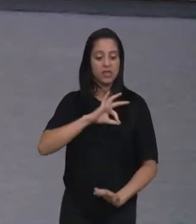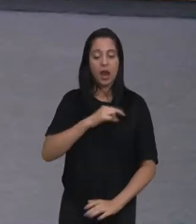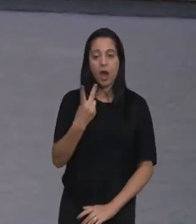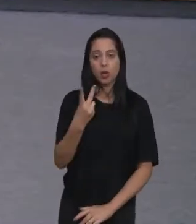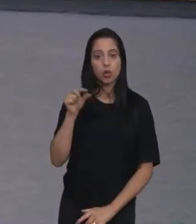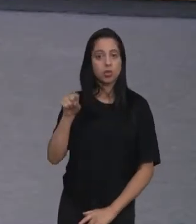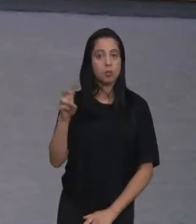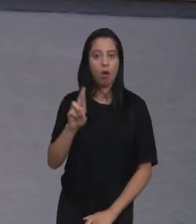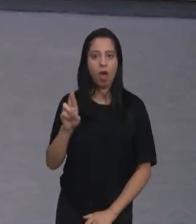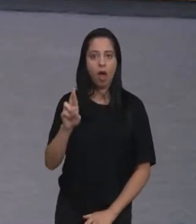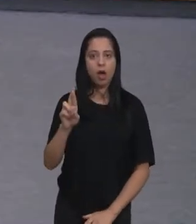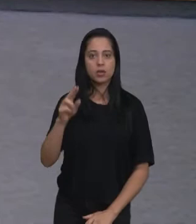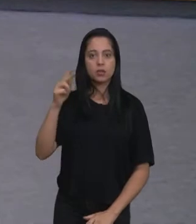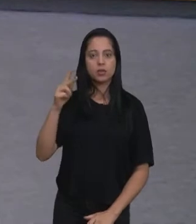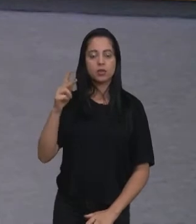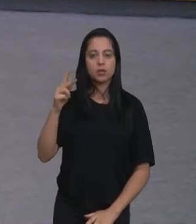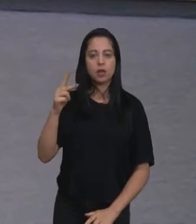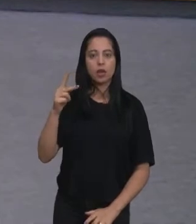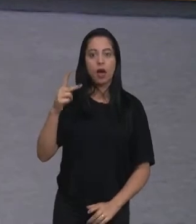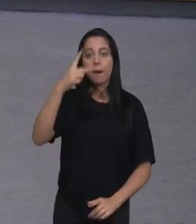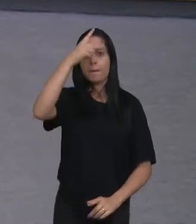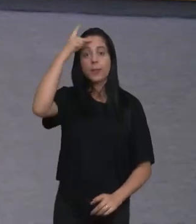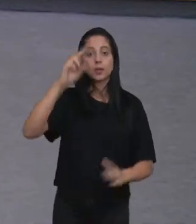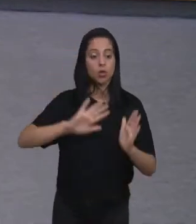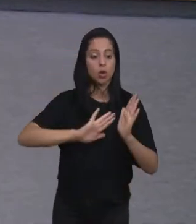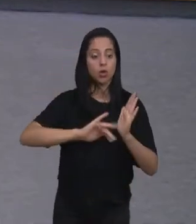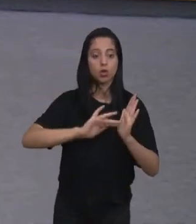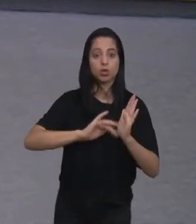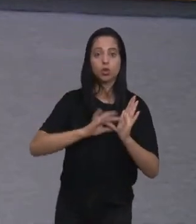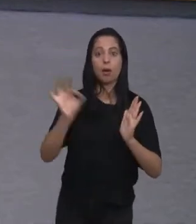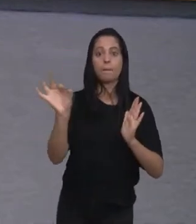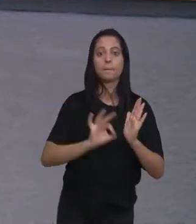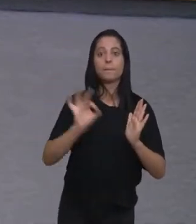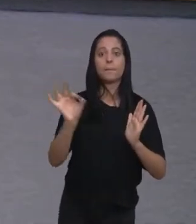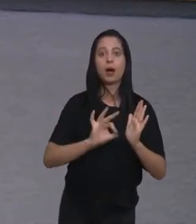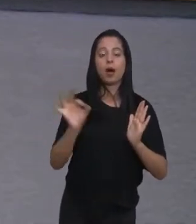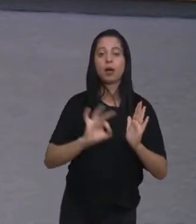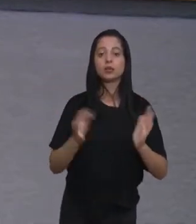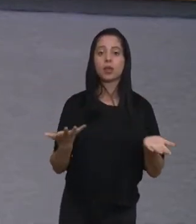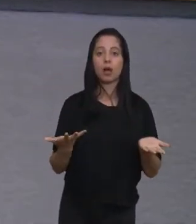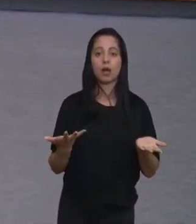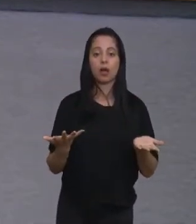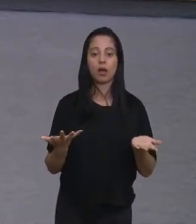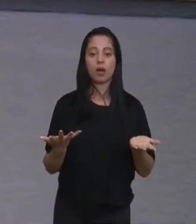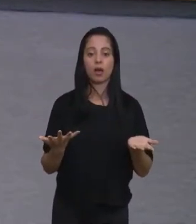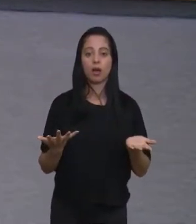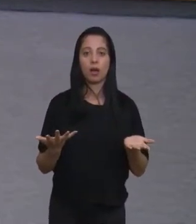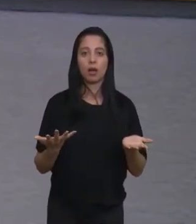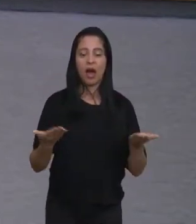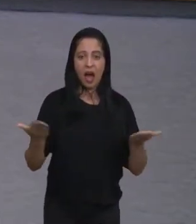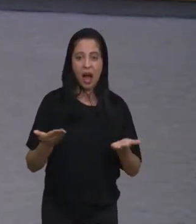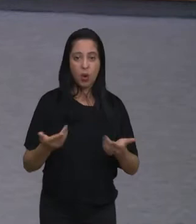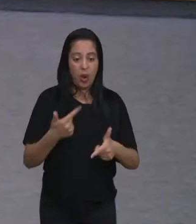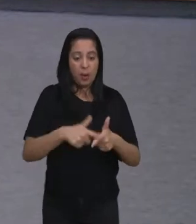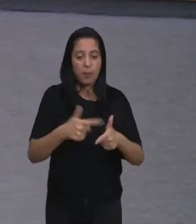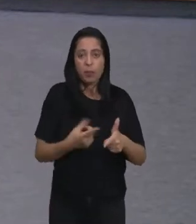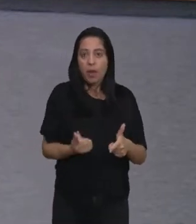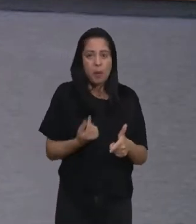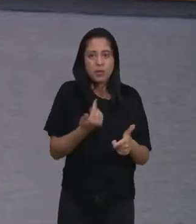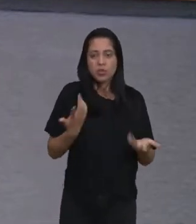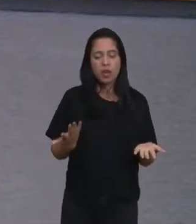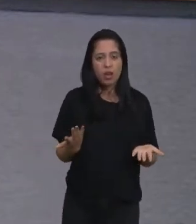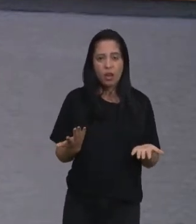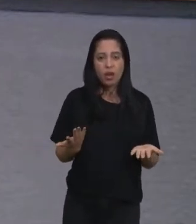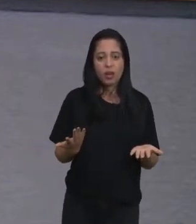dos servidores. 60% dos servidores públicos ganham menos que R$3.000 e hoje passam necessidade. Então,